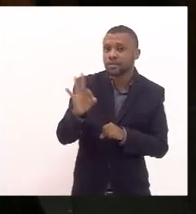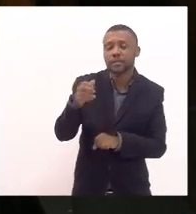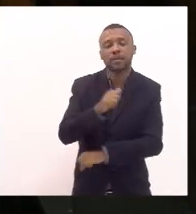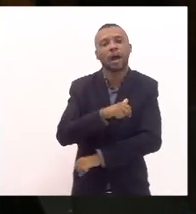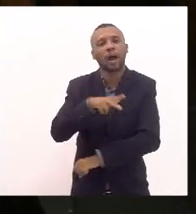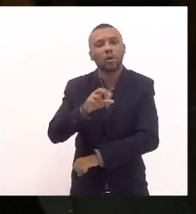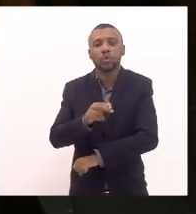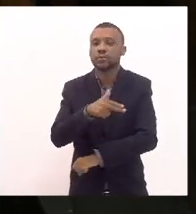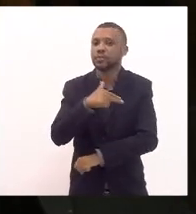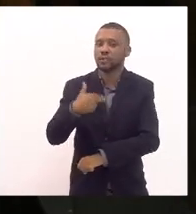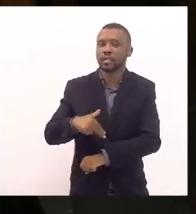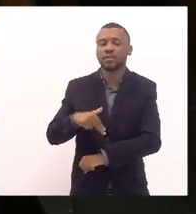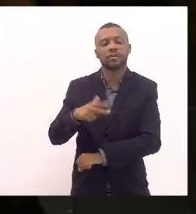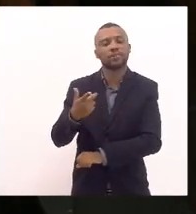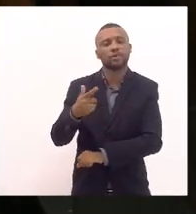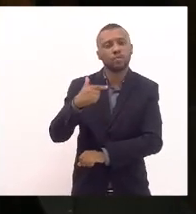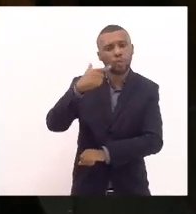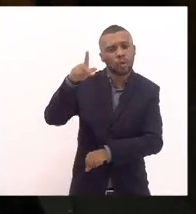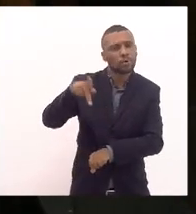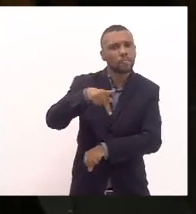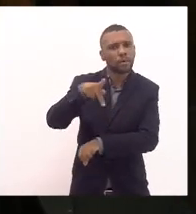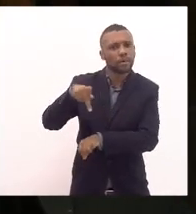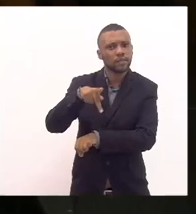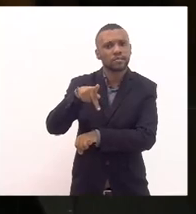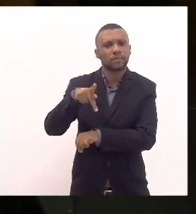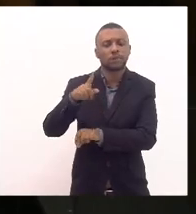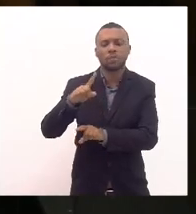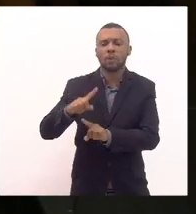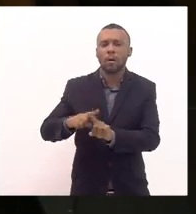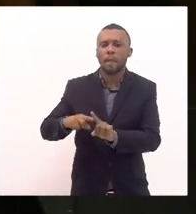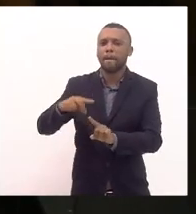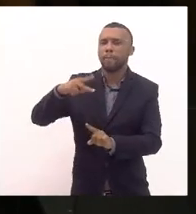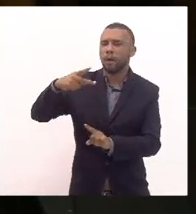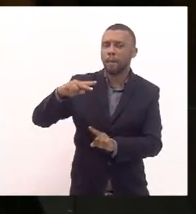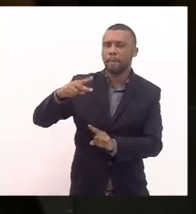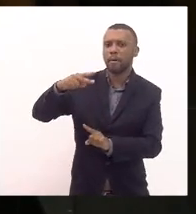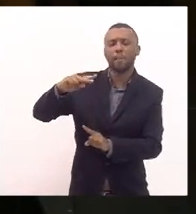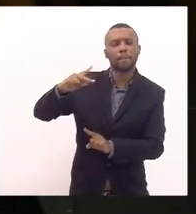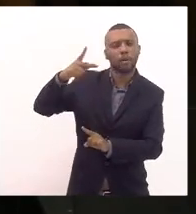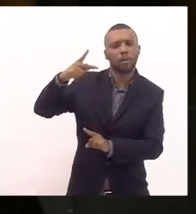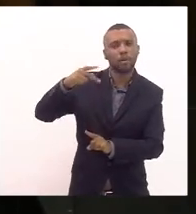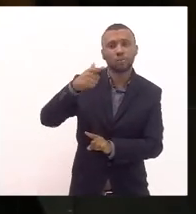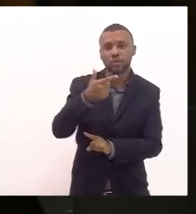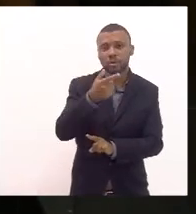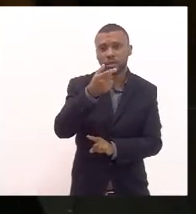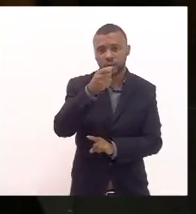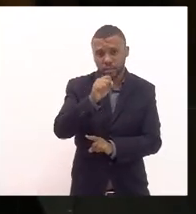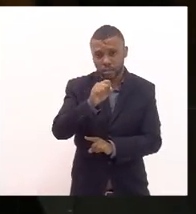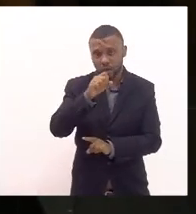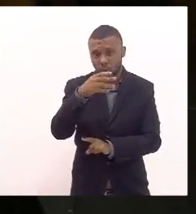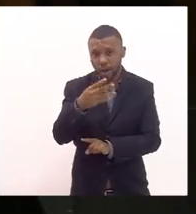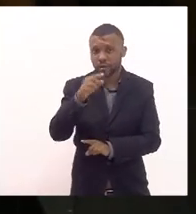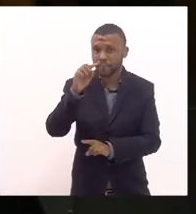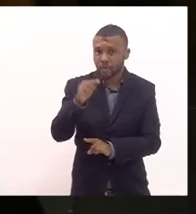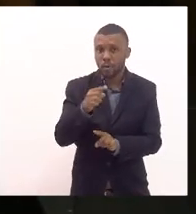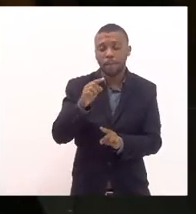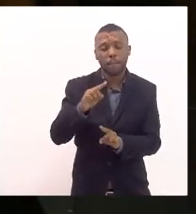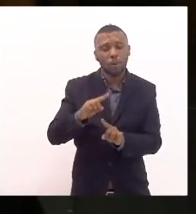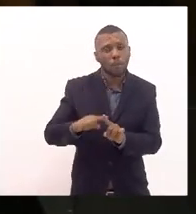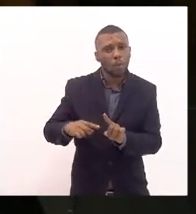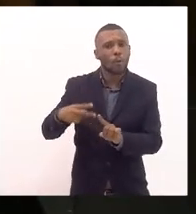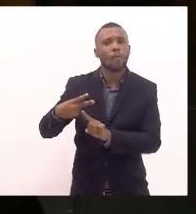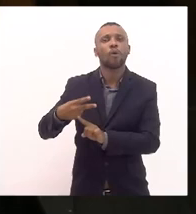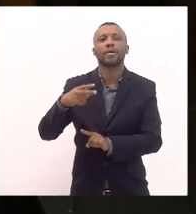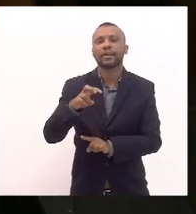chineses no exterior de 2010/2016 saltou de 284 284 mil para